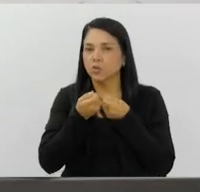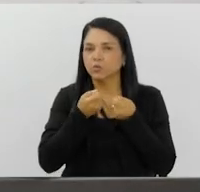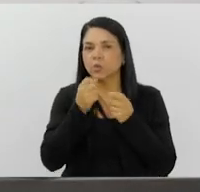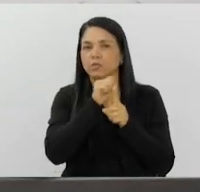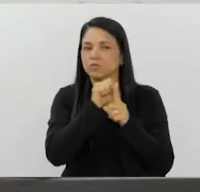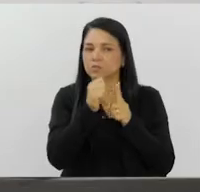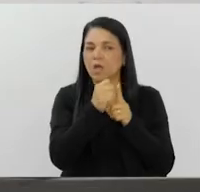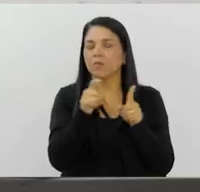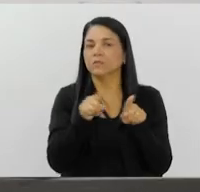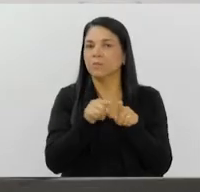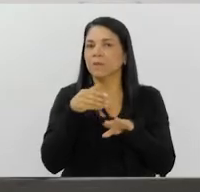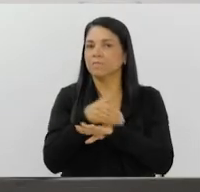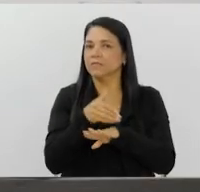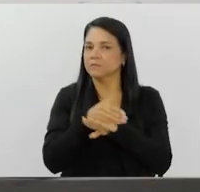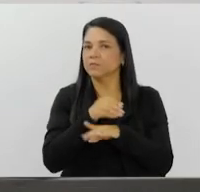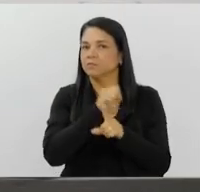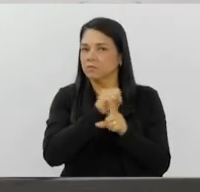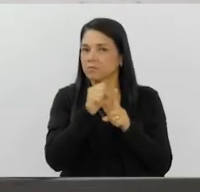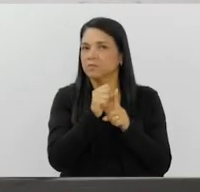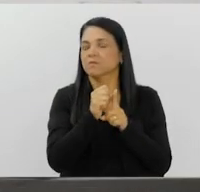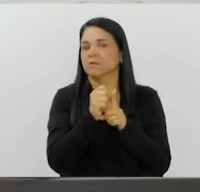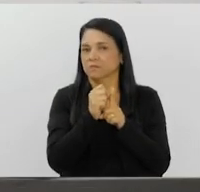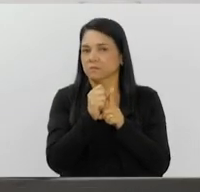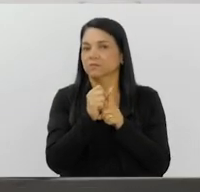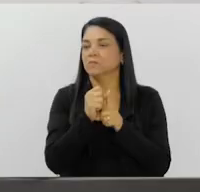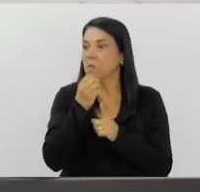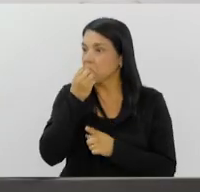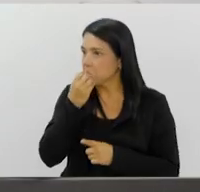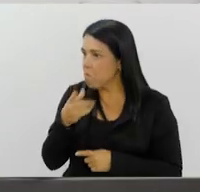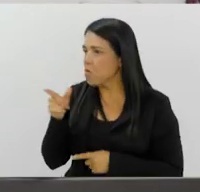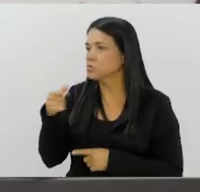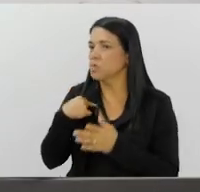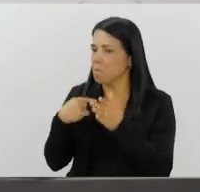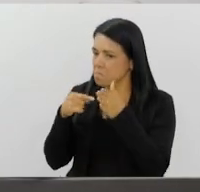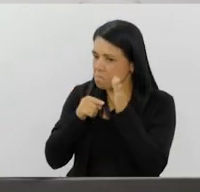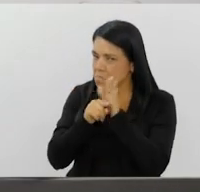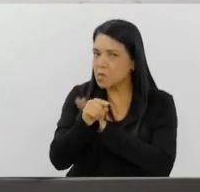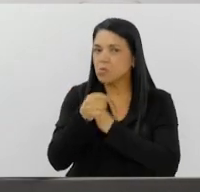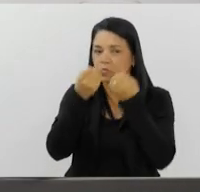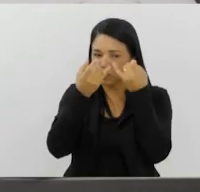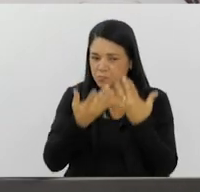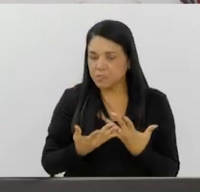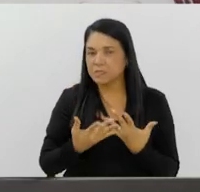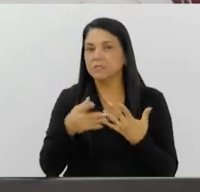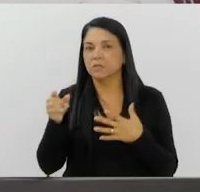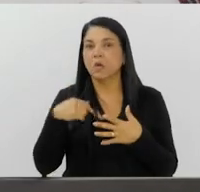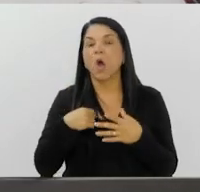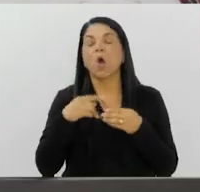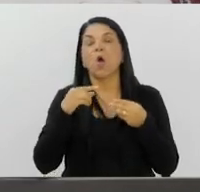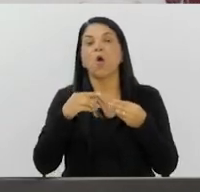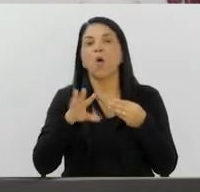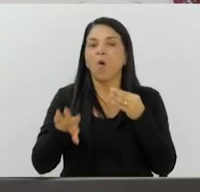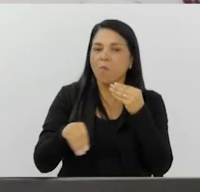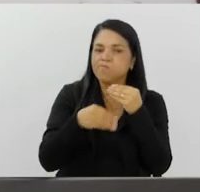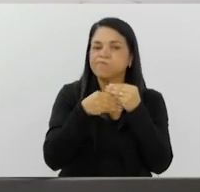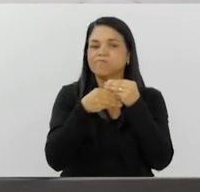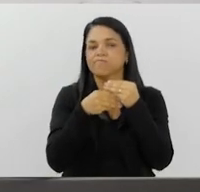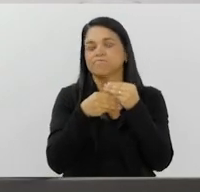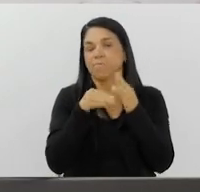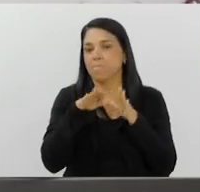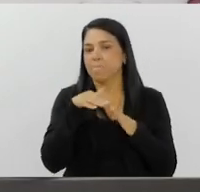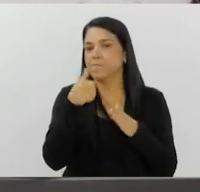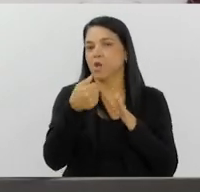de participação social e boa tua observação que a gente pode ver aonde acentuar mais Esse aspecto mas é